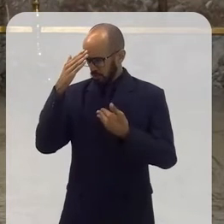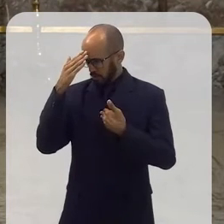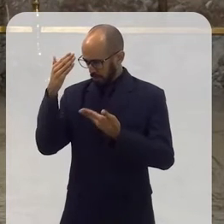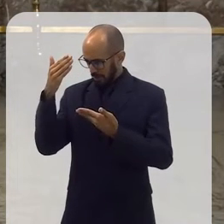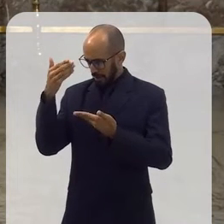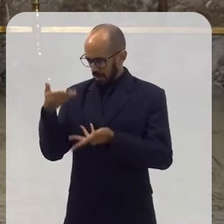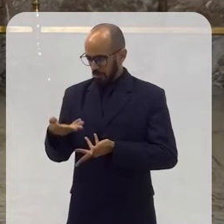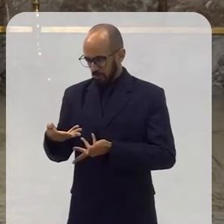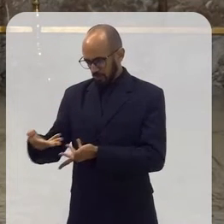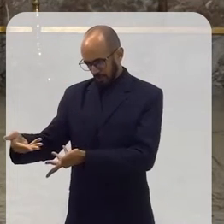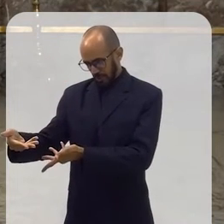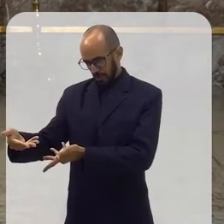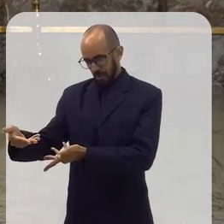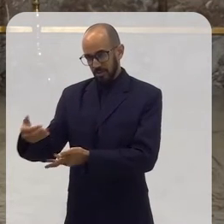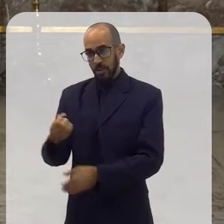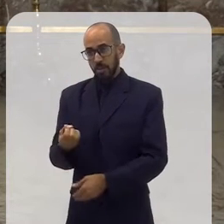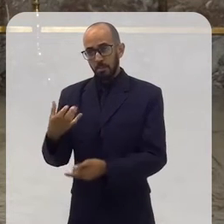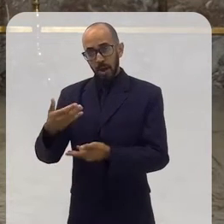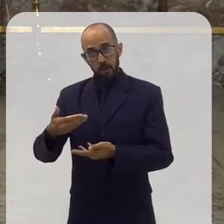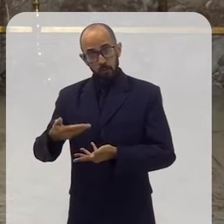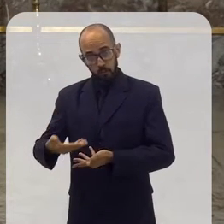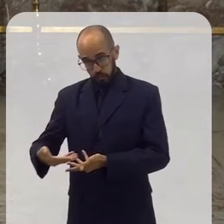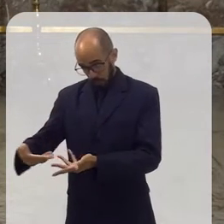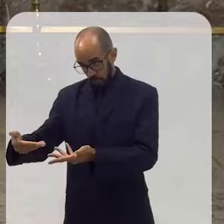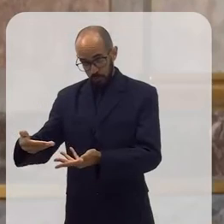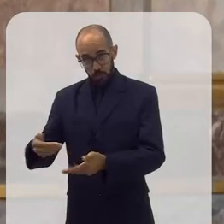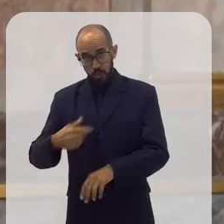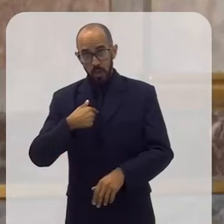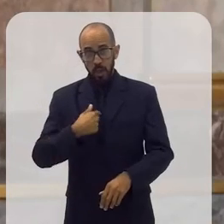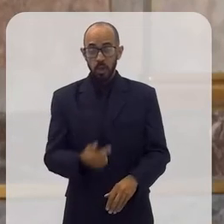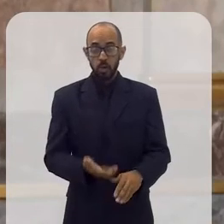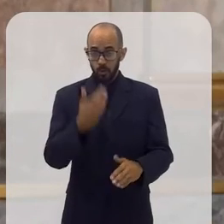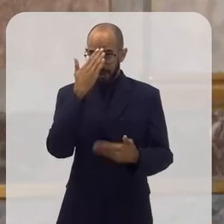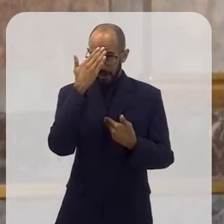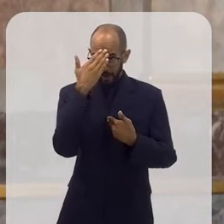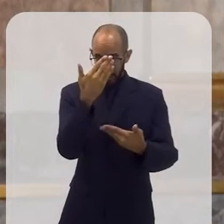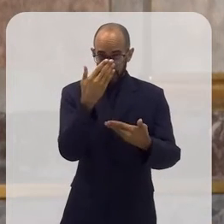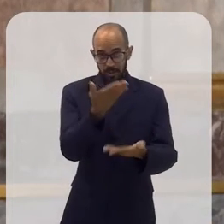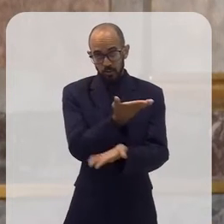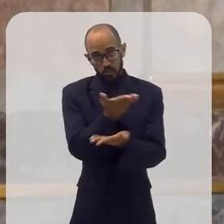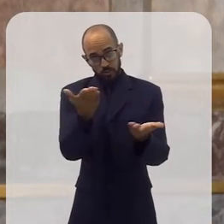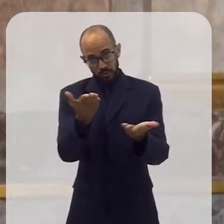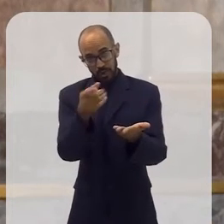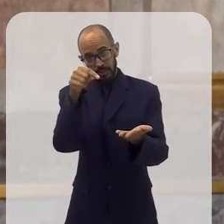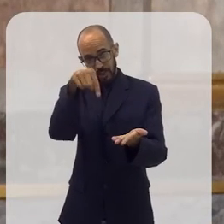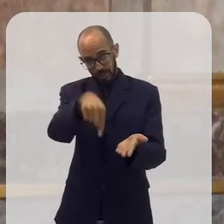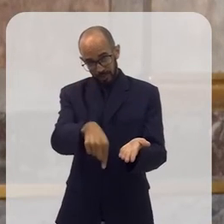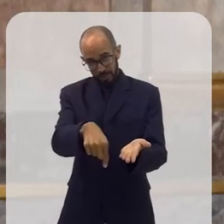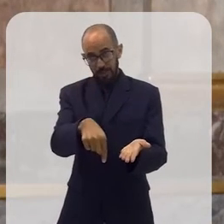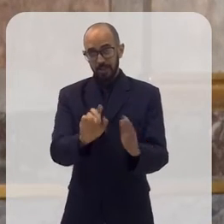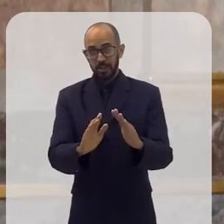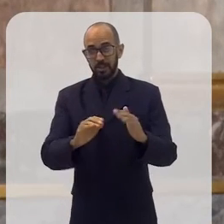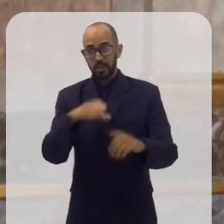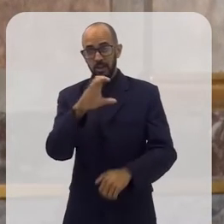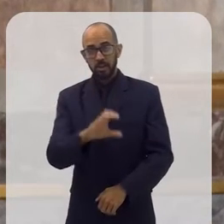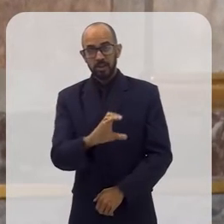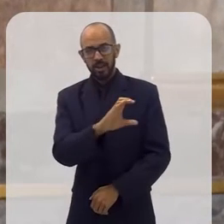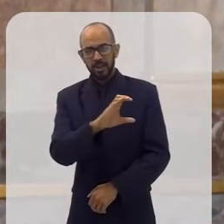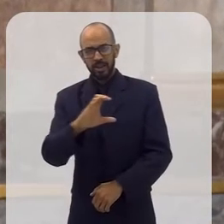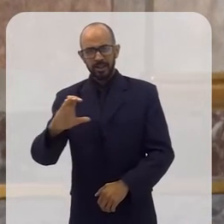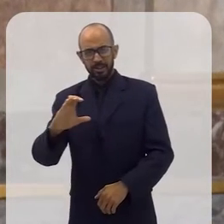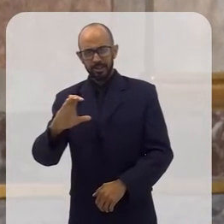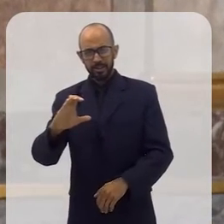muito obrigado por nos receber. Sejam bem-vindos. Eu que agradeço a presença de vocês hoje em